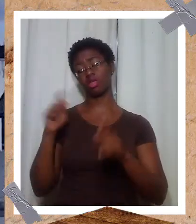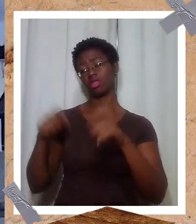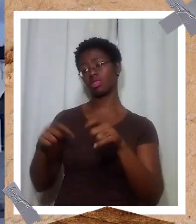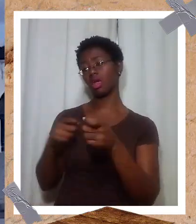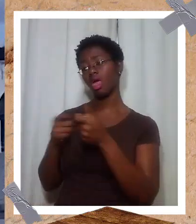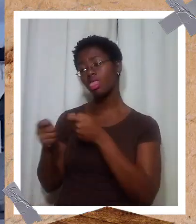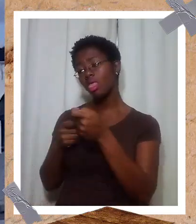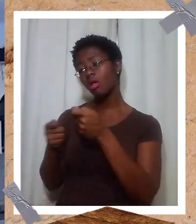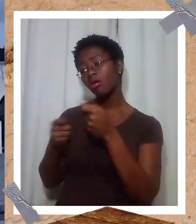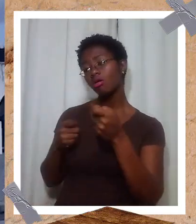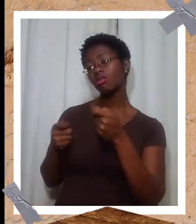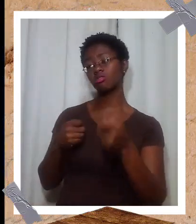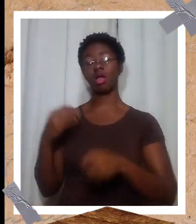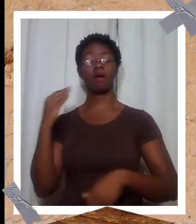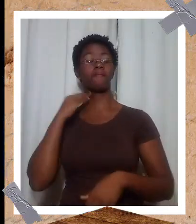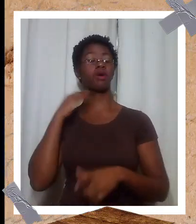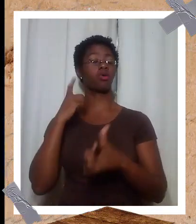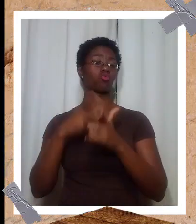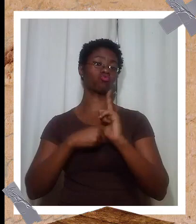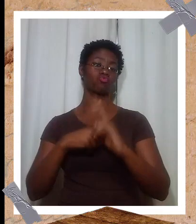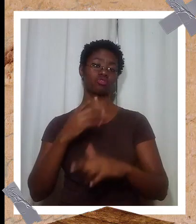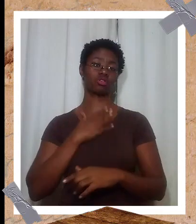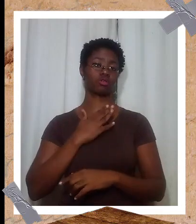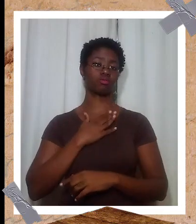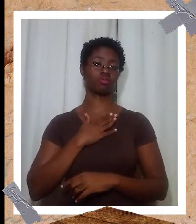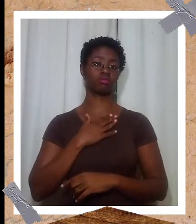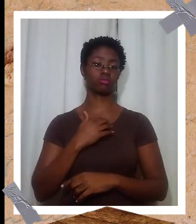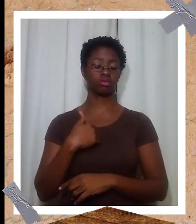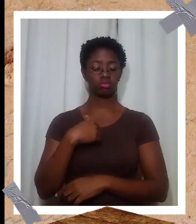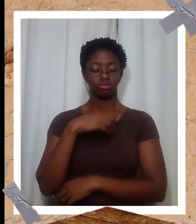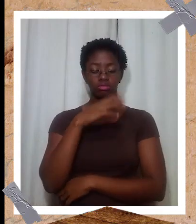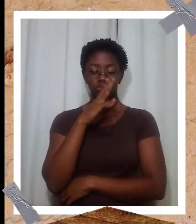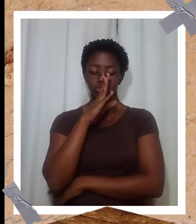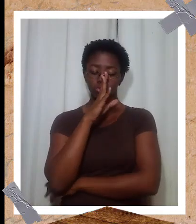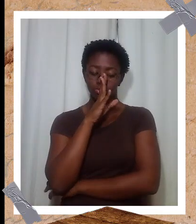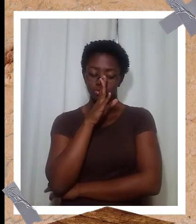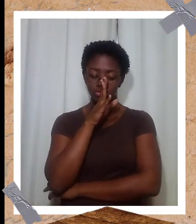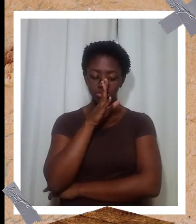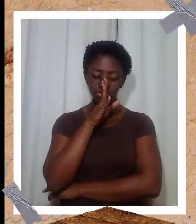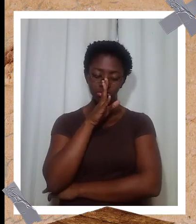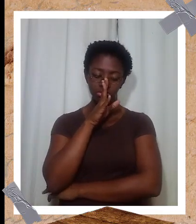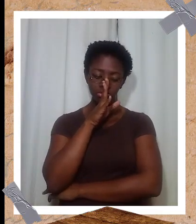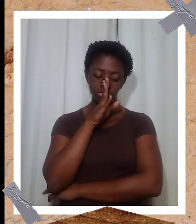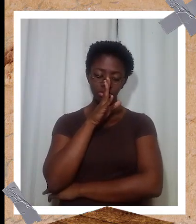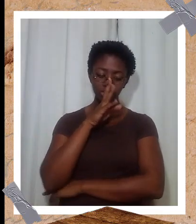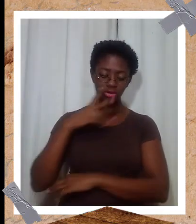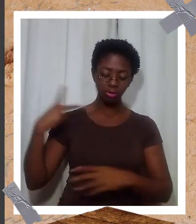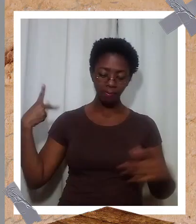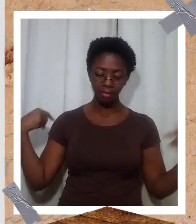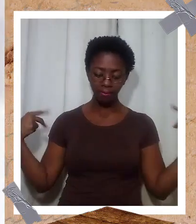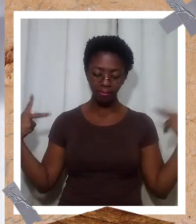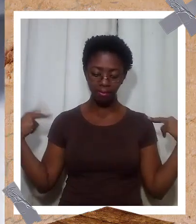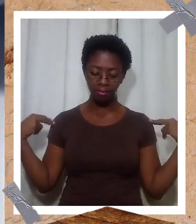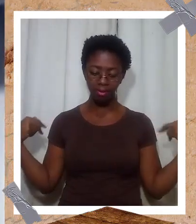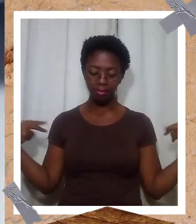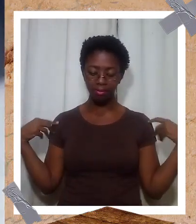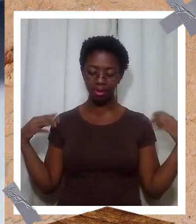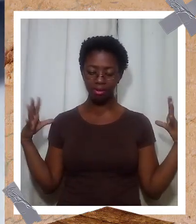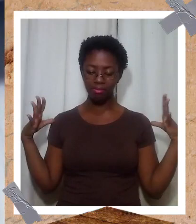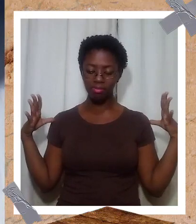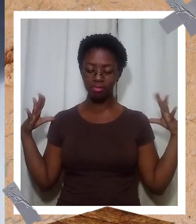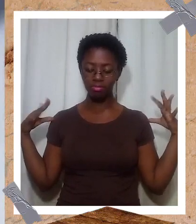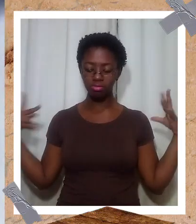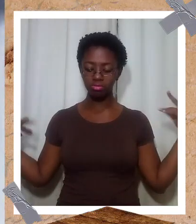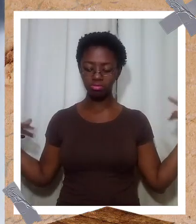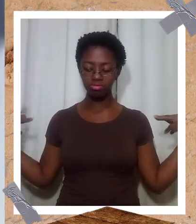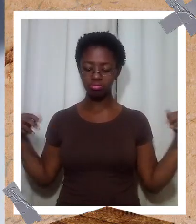minha dívida com o banco. Momento de recolhimento, de muda de penas e de reiniciar a leitura de teu livro. Tuas palavras